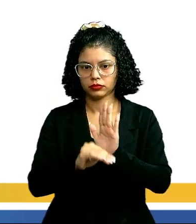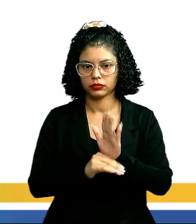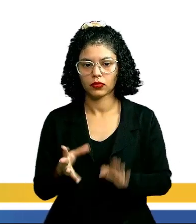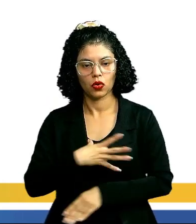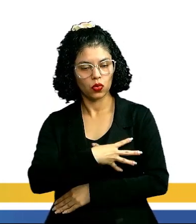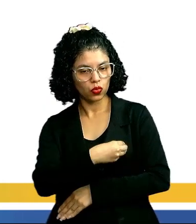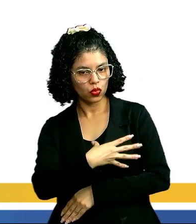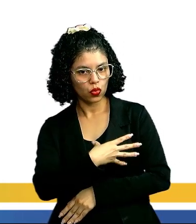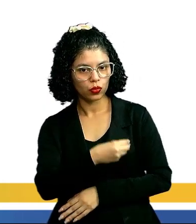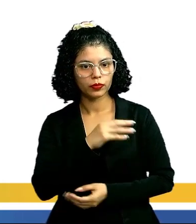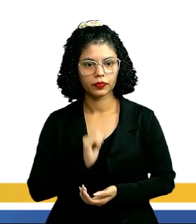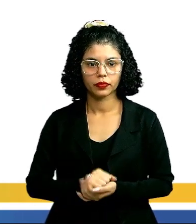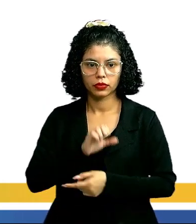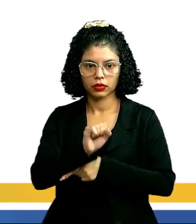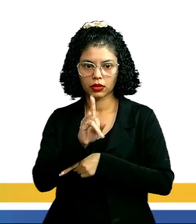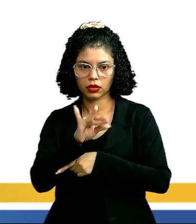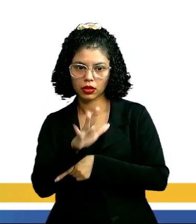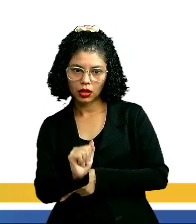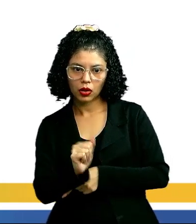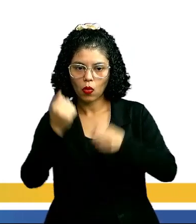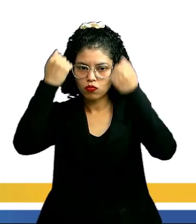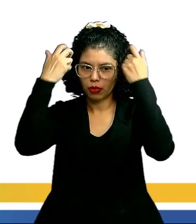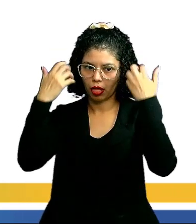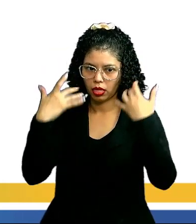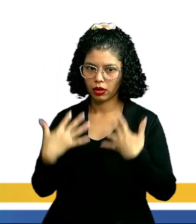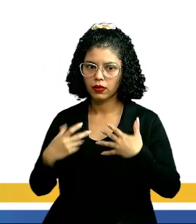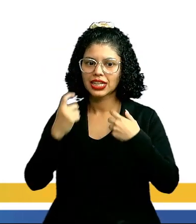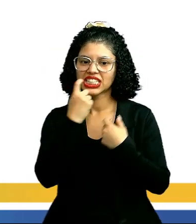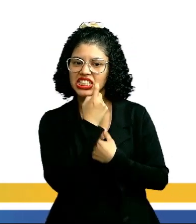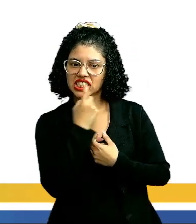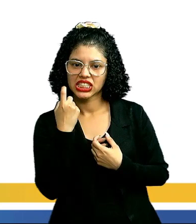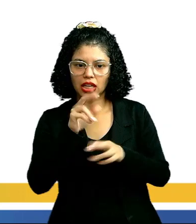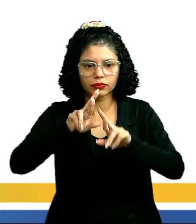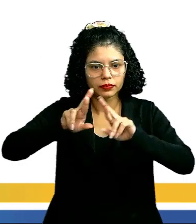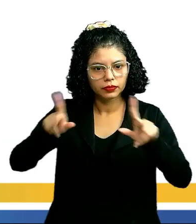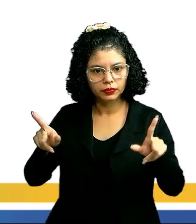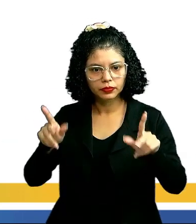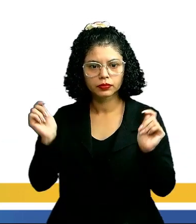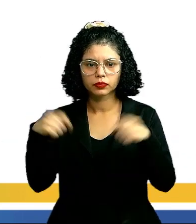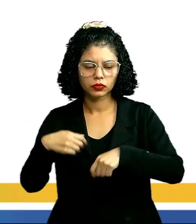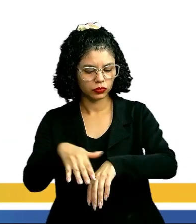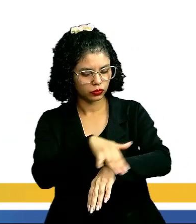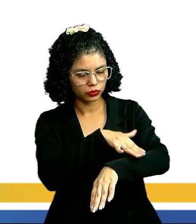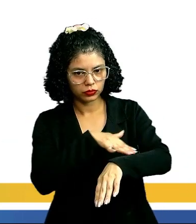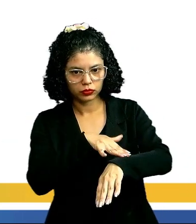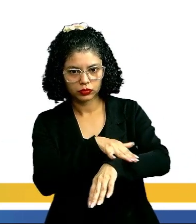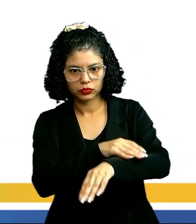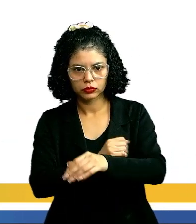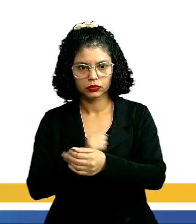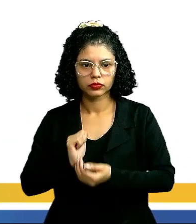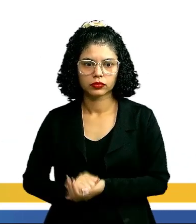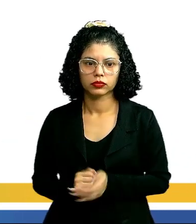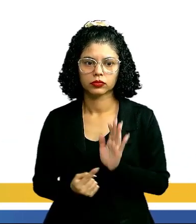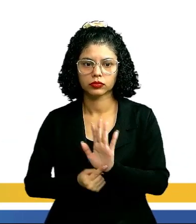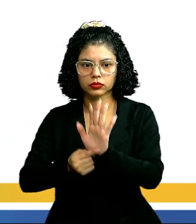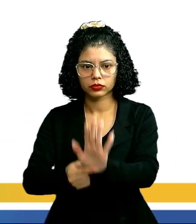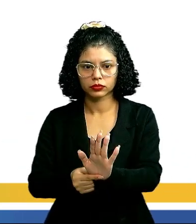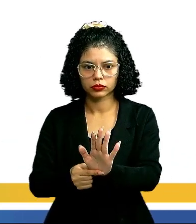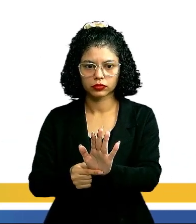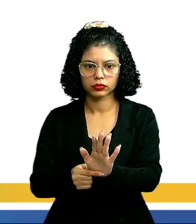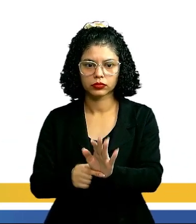glândulas mamárias, sebáceas, sudoríparas, dentes diferenciados, apresentam pelos,